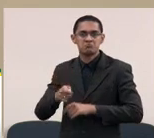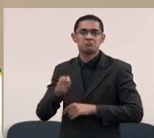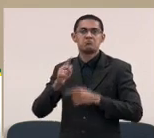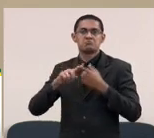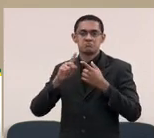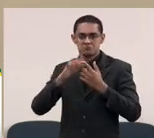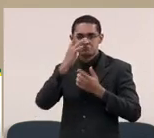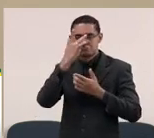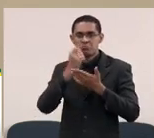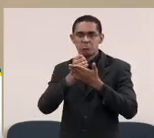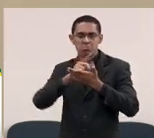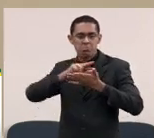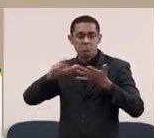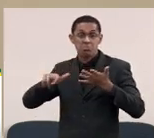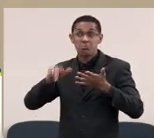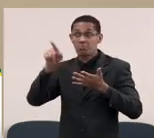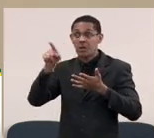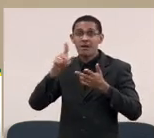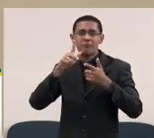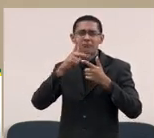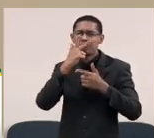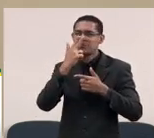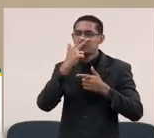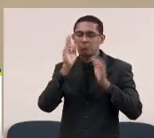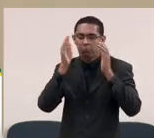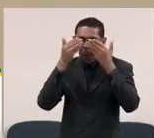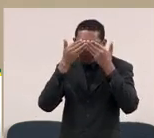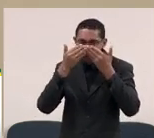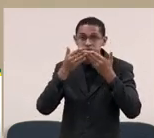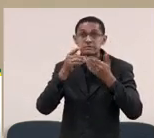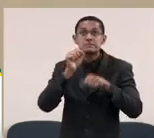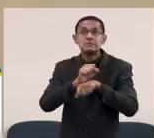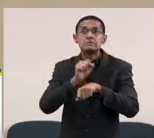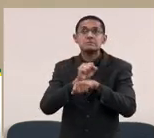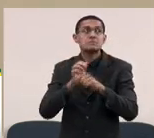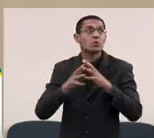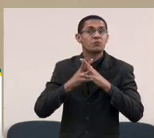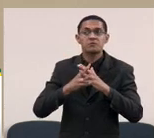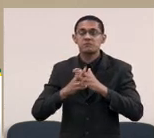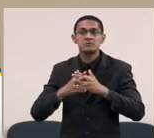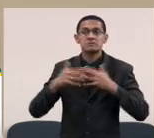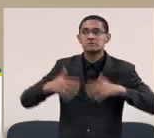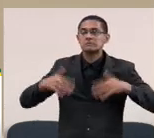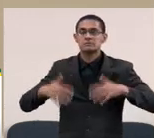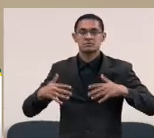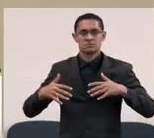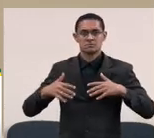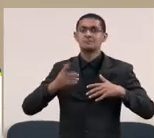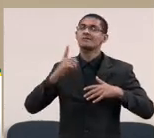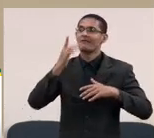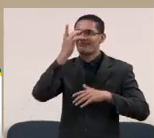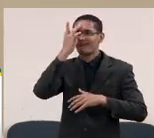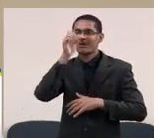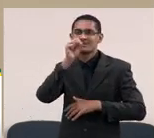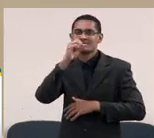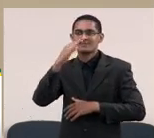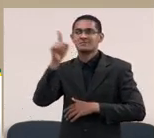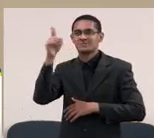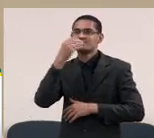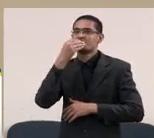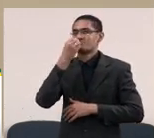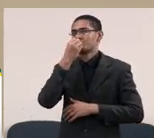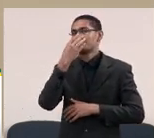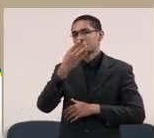usuário, que não fica no escuro sobre quem está na frente dele, quantas pessoas estão, quando ele poderia fazer o